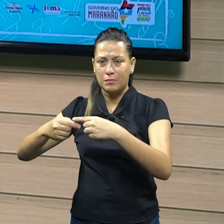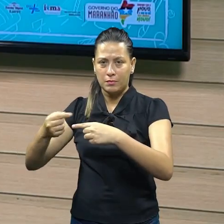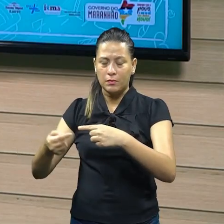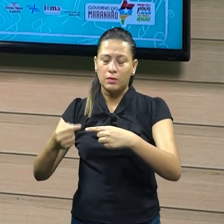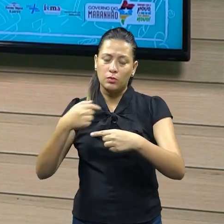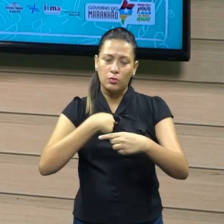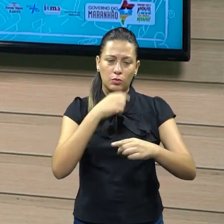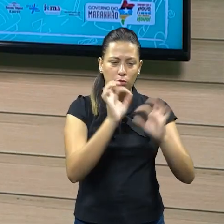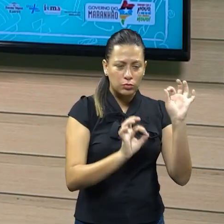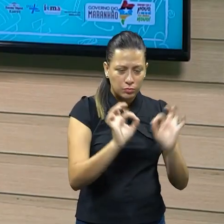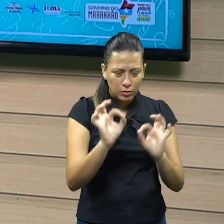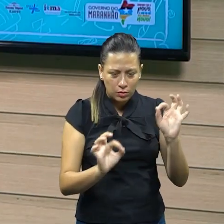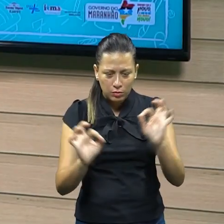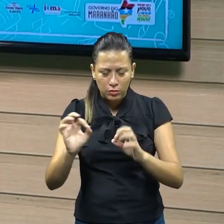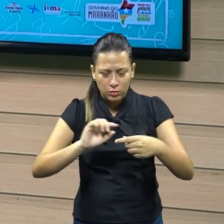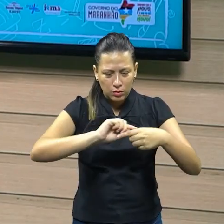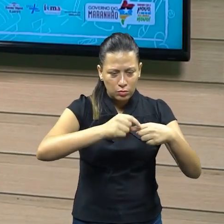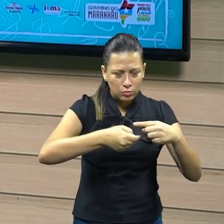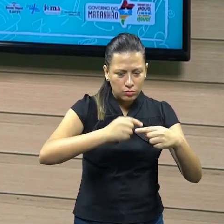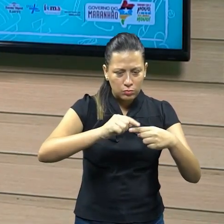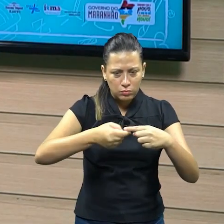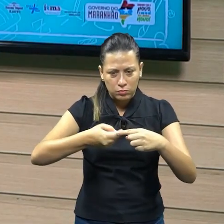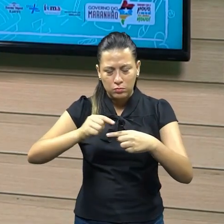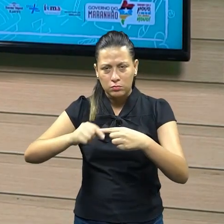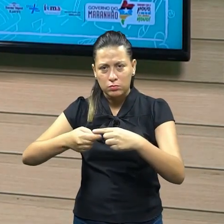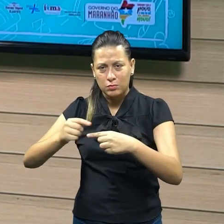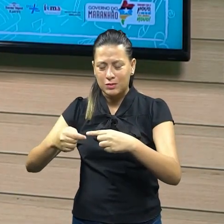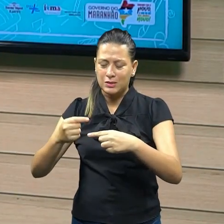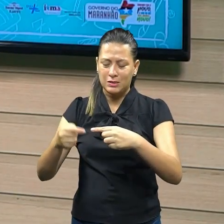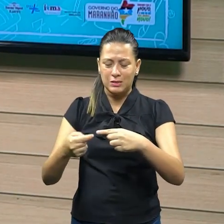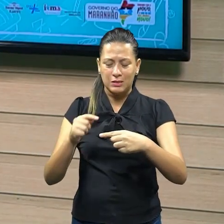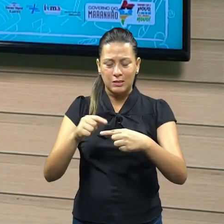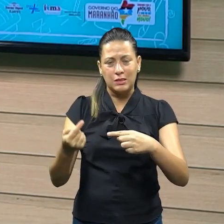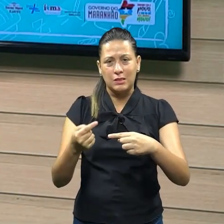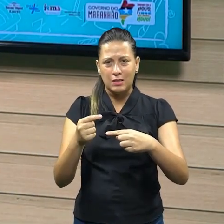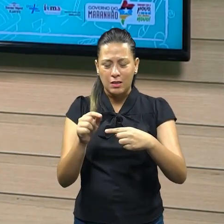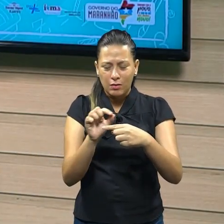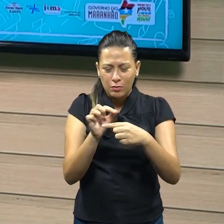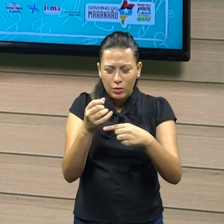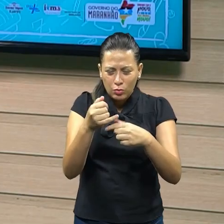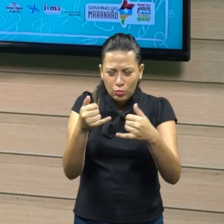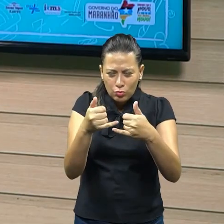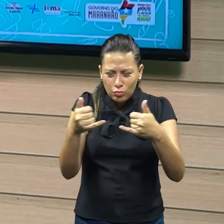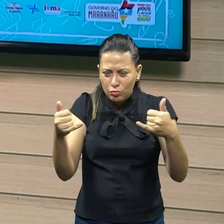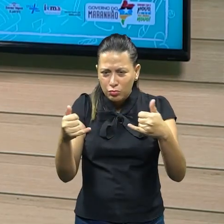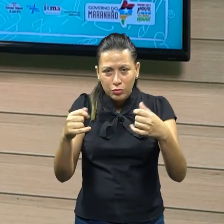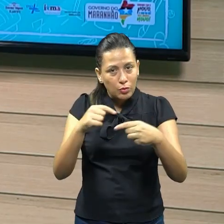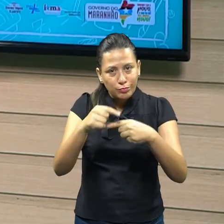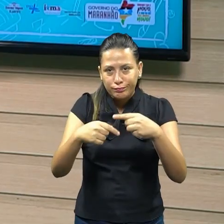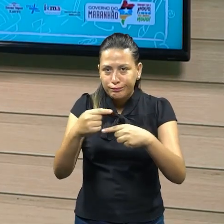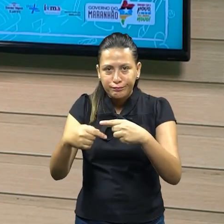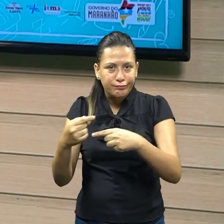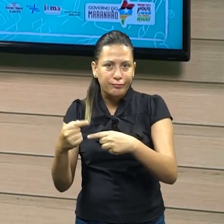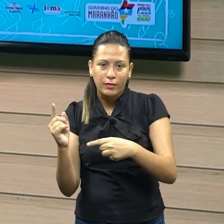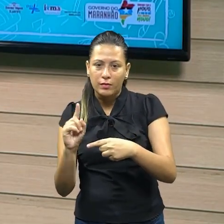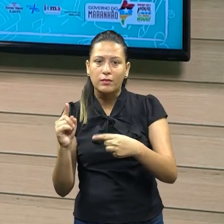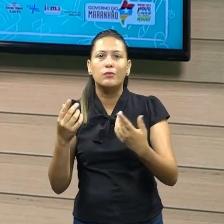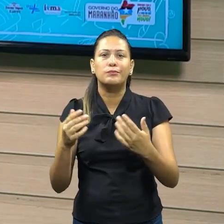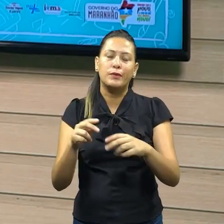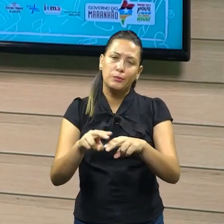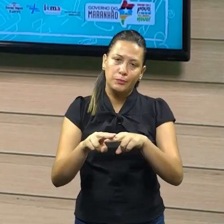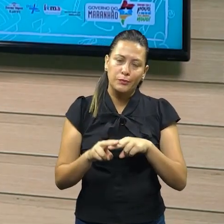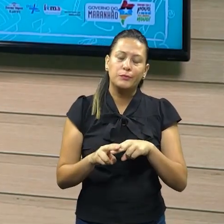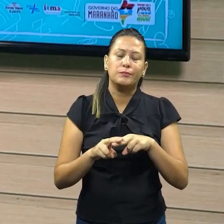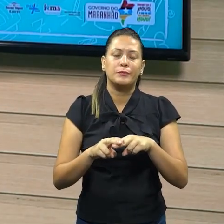estiver montando o circuito, pode haver uma falha, ficar algum fio exposto, e aí pode provocar o choque